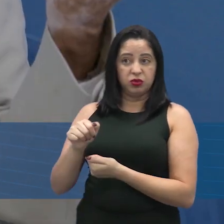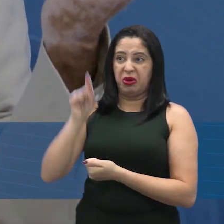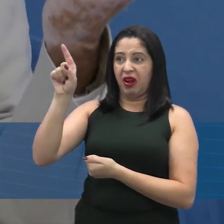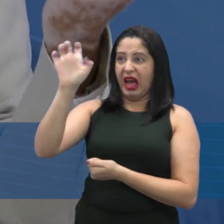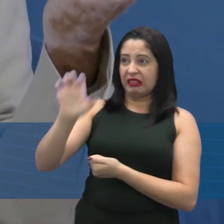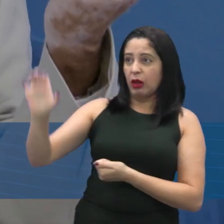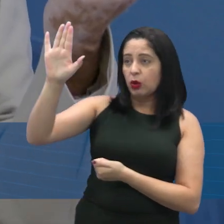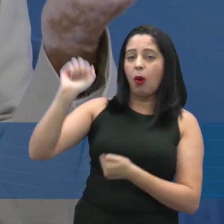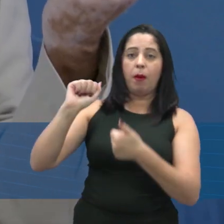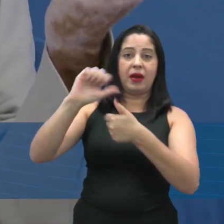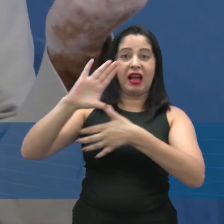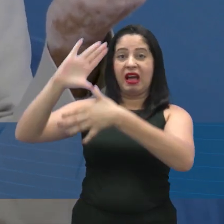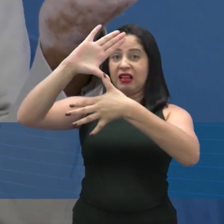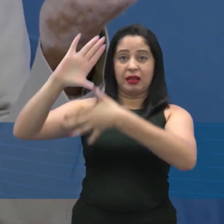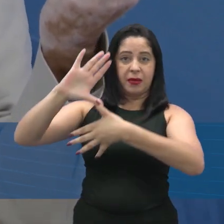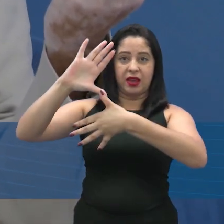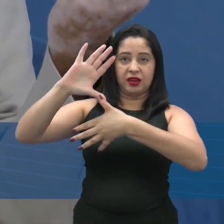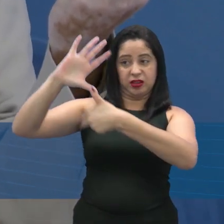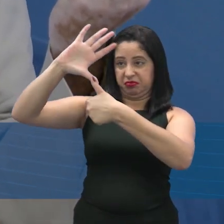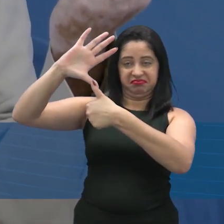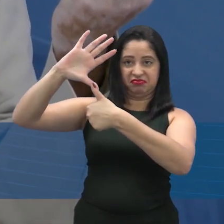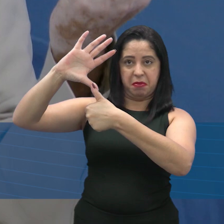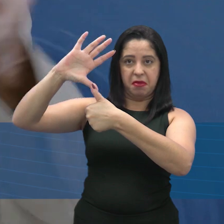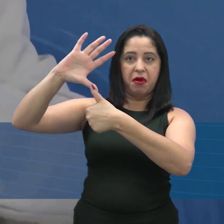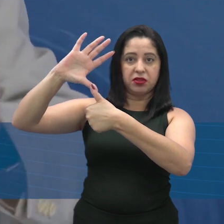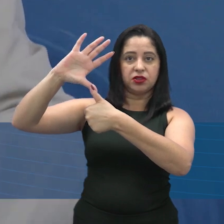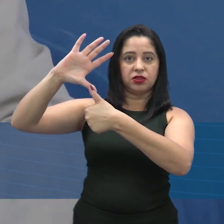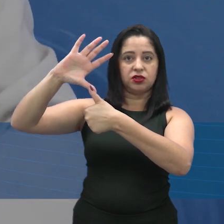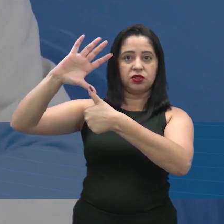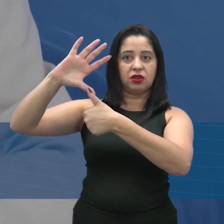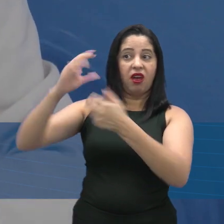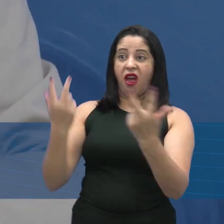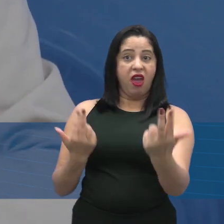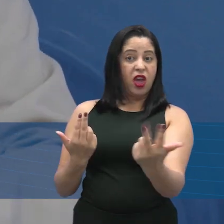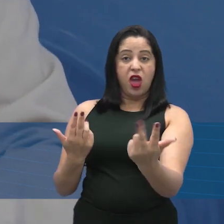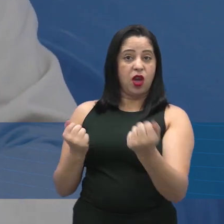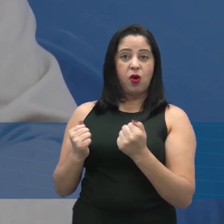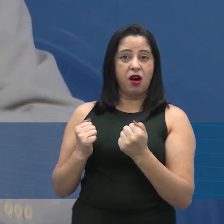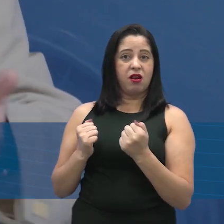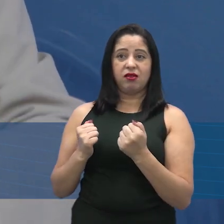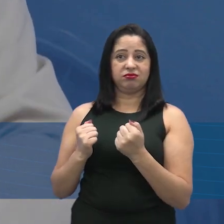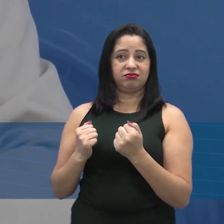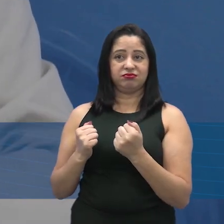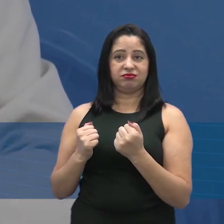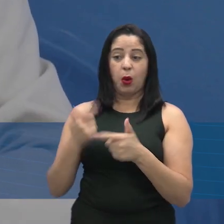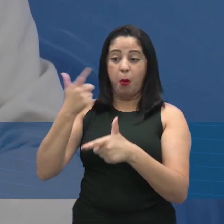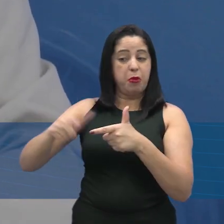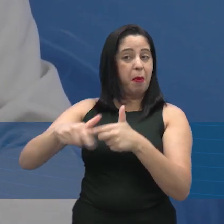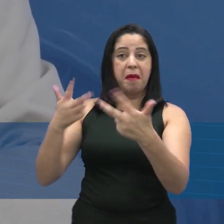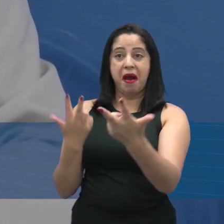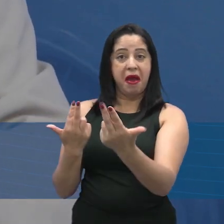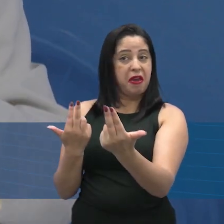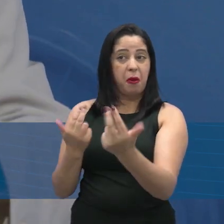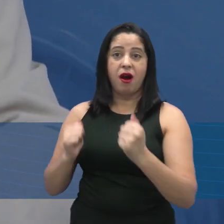para a Europa, né, como para a América do Norte, nós vamos ver situações semelhantes e